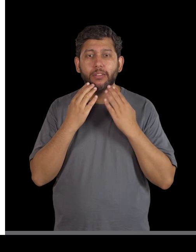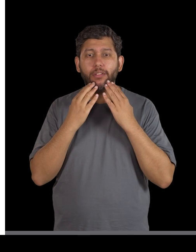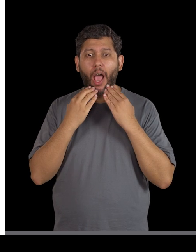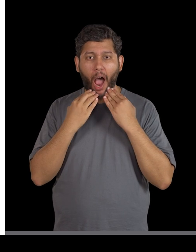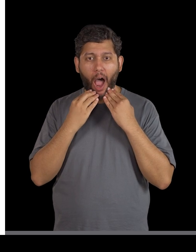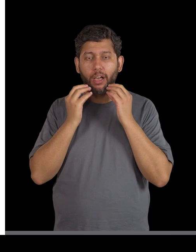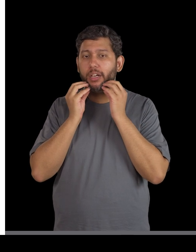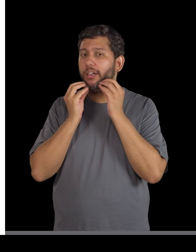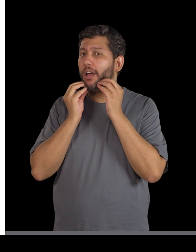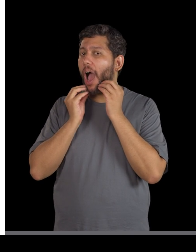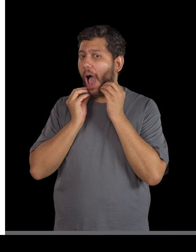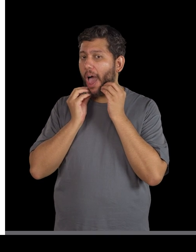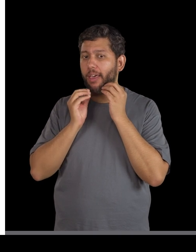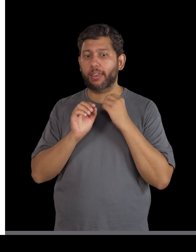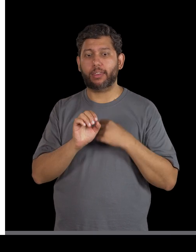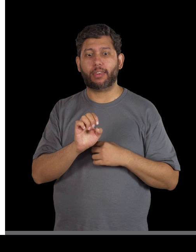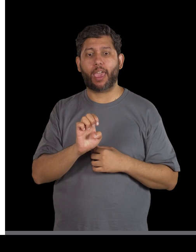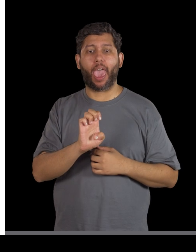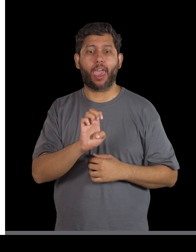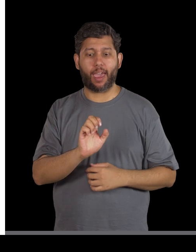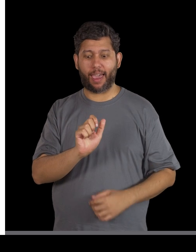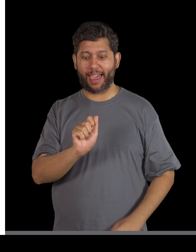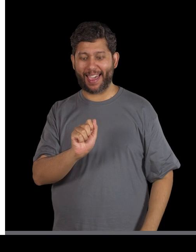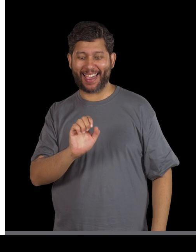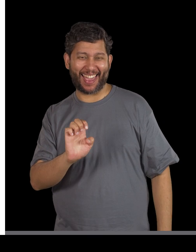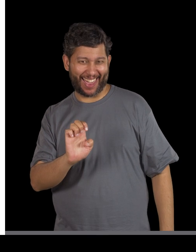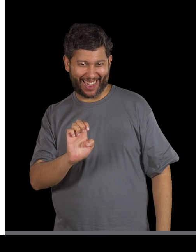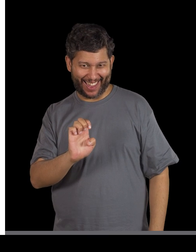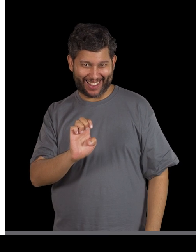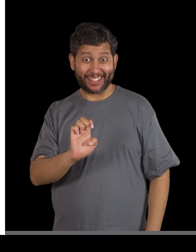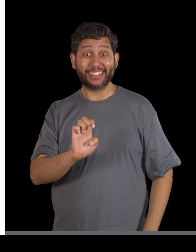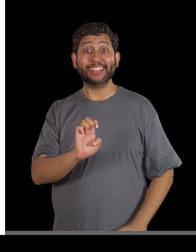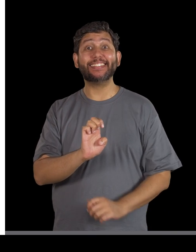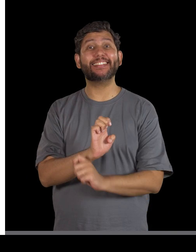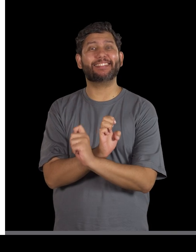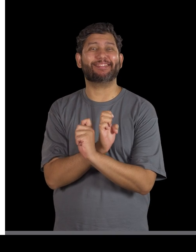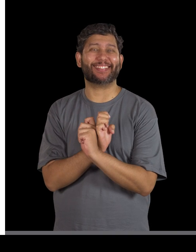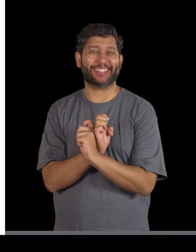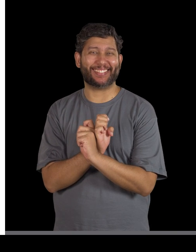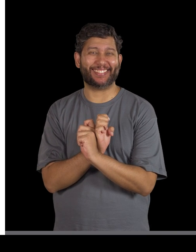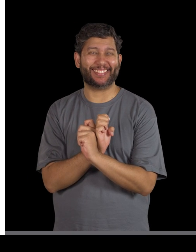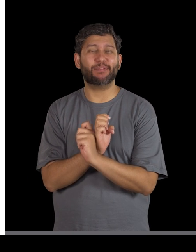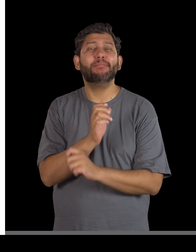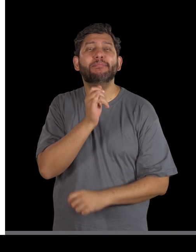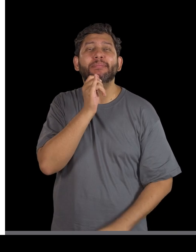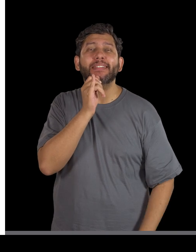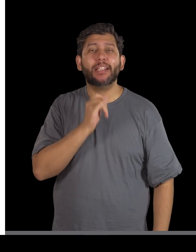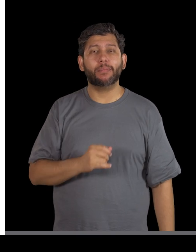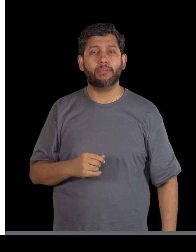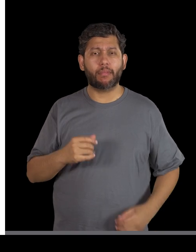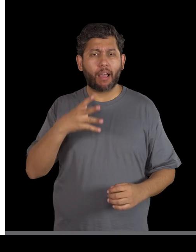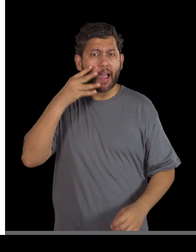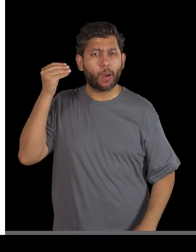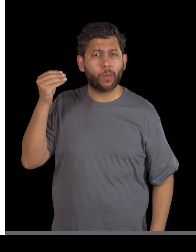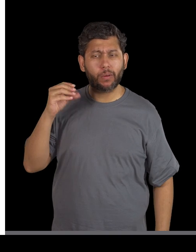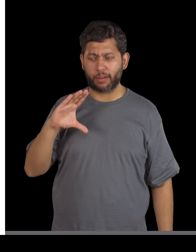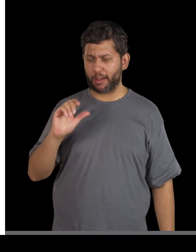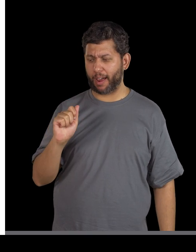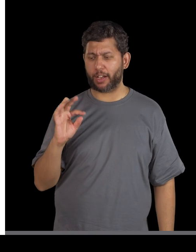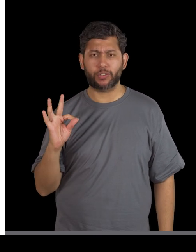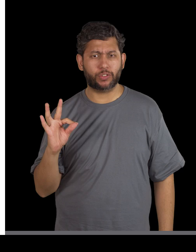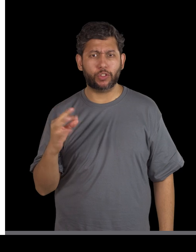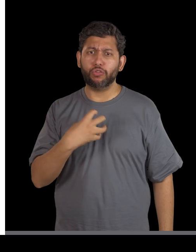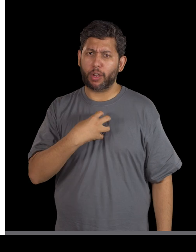bem mais aberto, que é um A. Então é o mesmo de cat, né? Então a gente não fala cat,